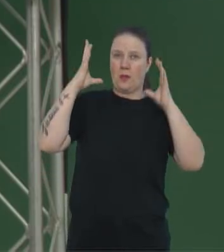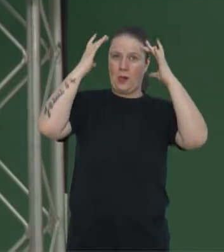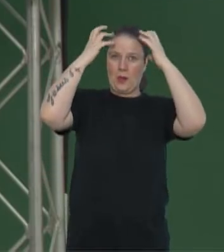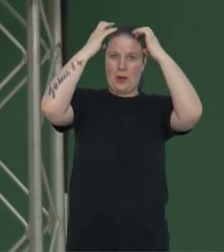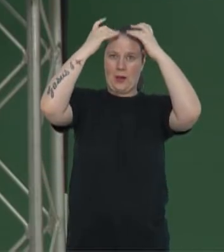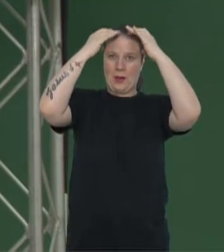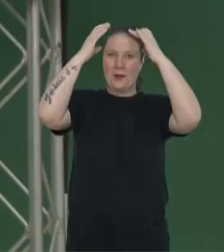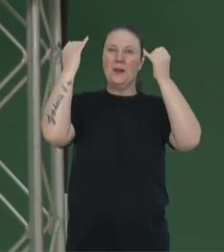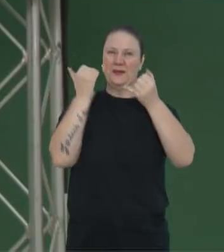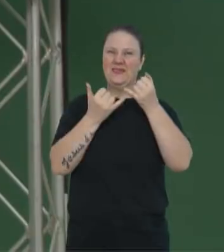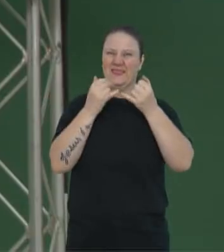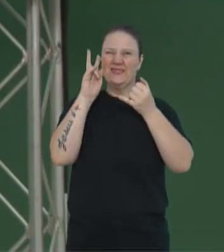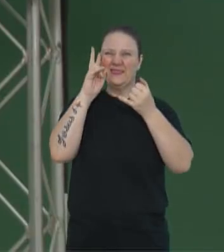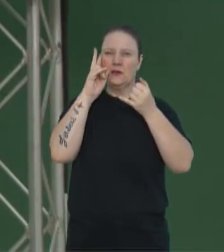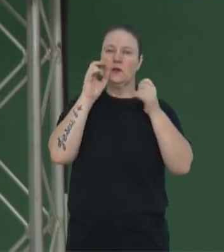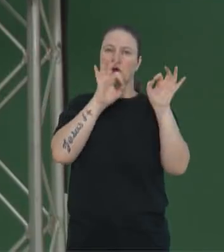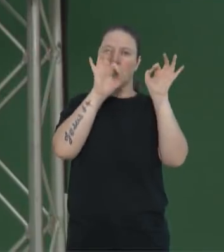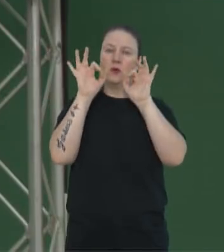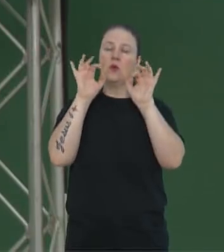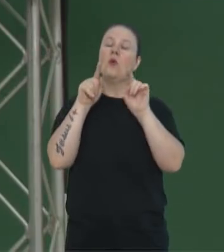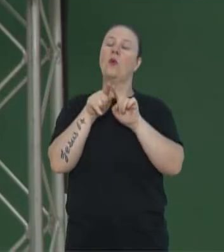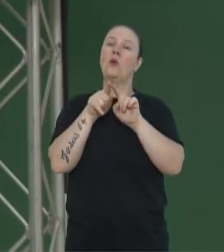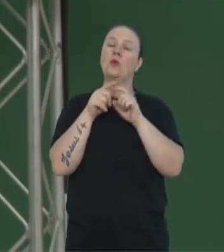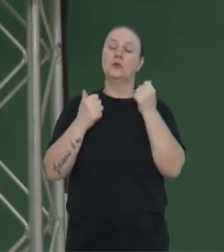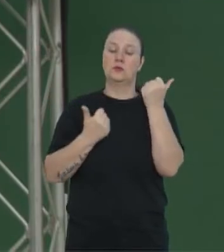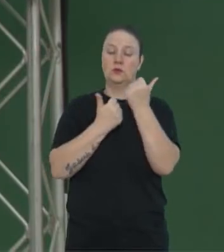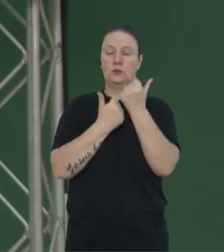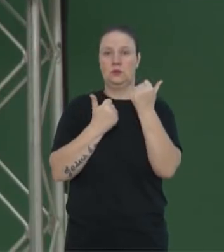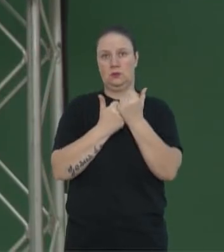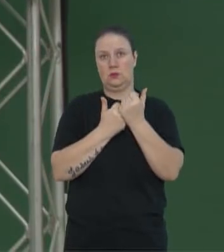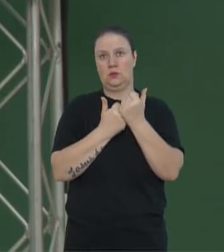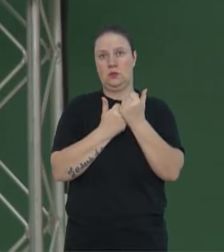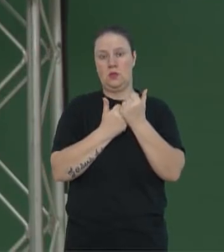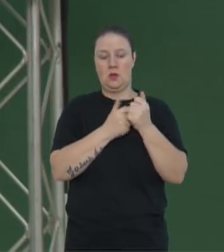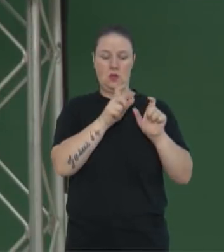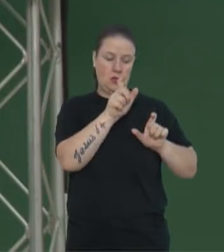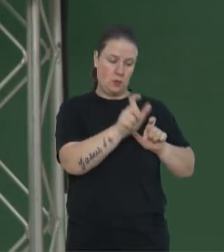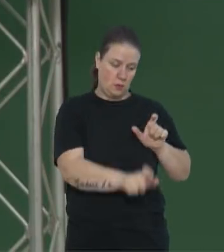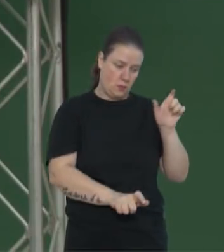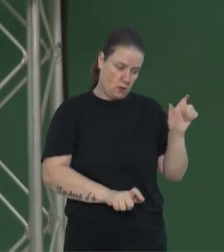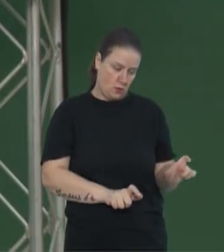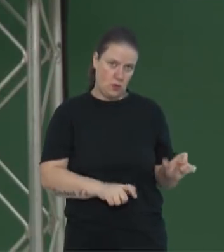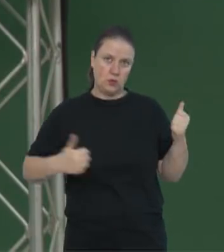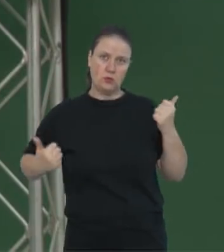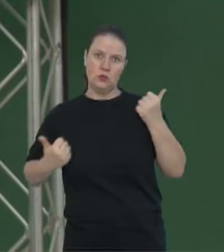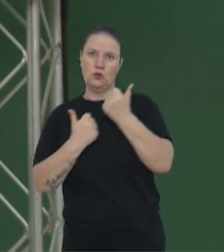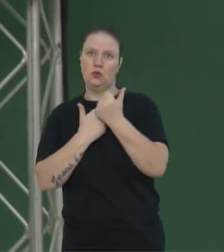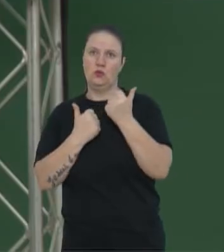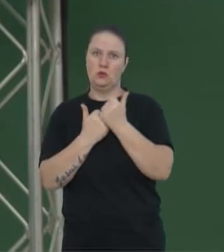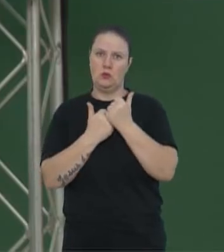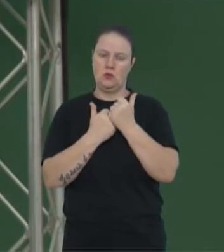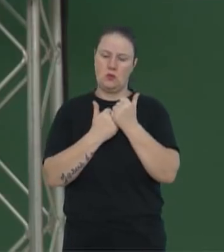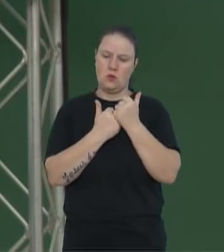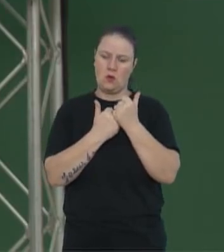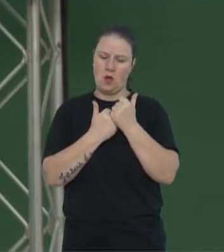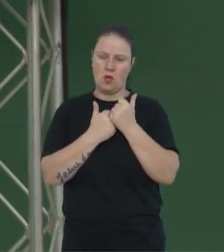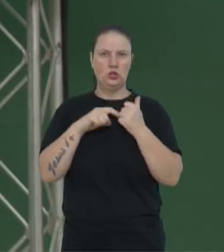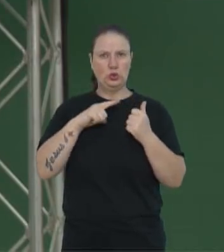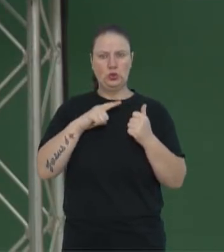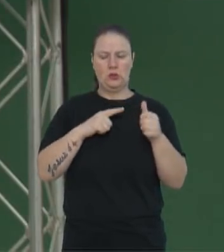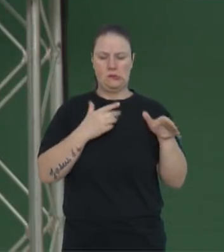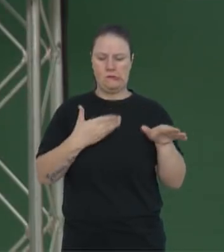daquele personagem, e a substituição do trabalho manual pela maquinaria, ou seja, essa saída das pessoas do trabalho